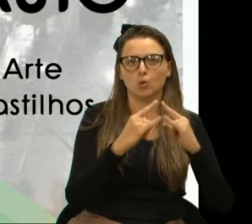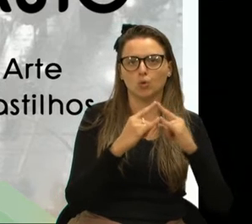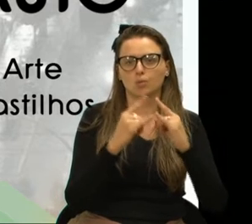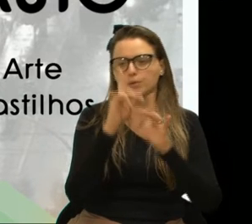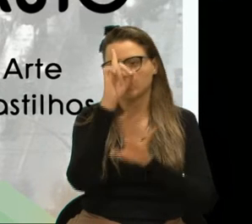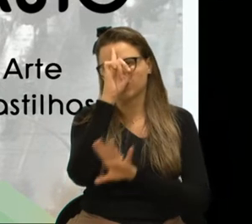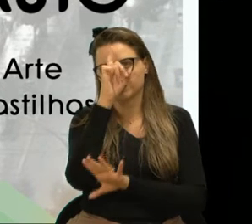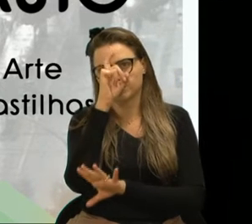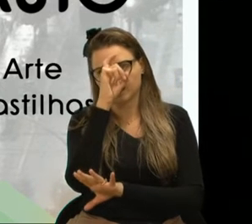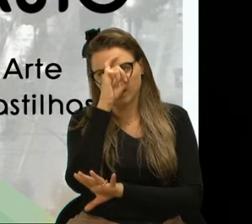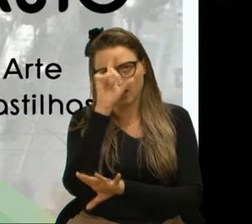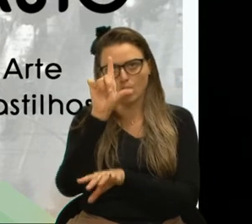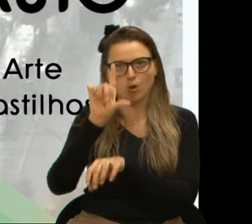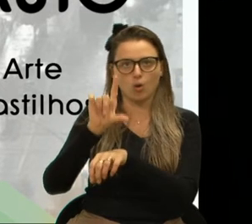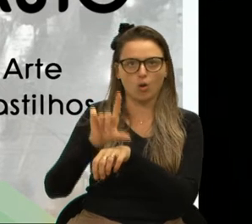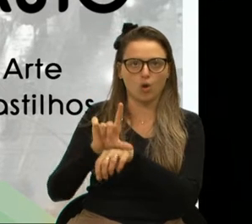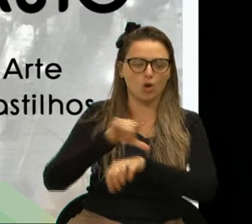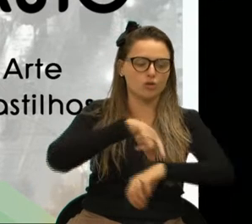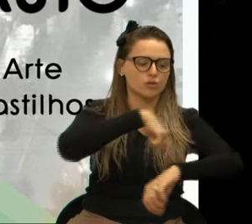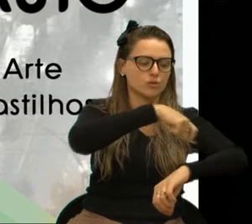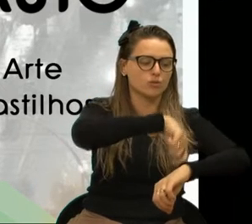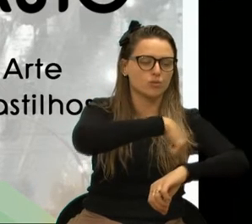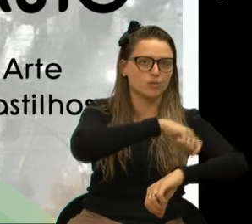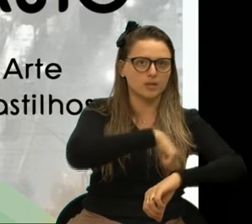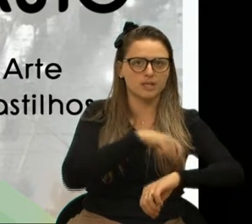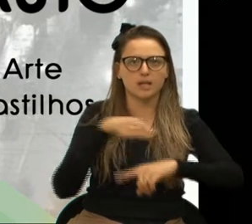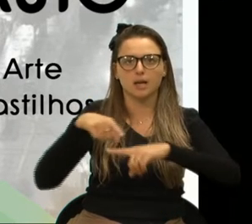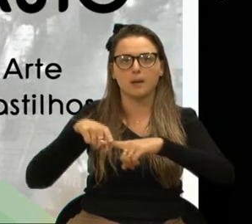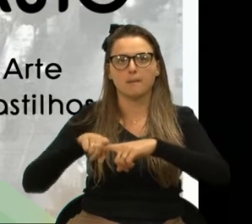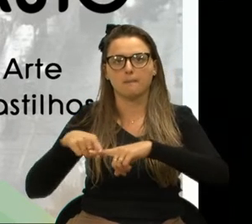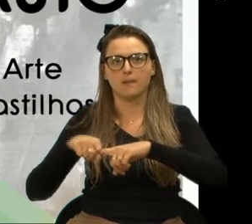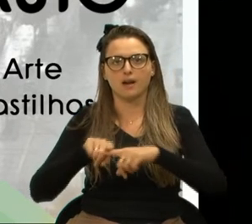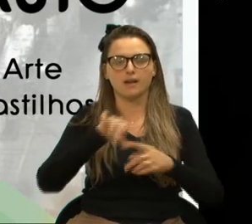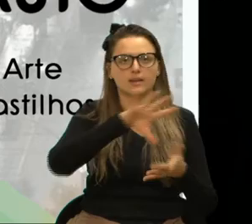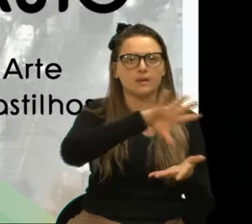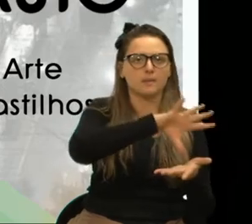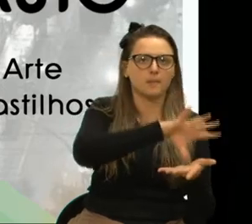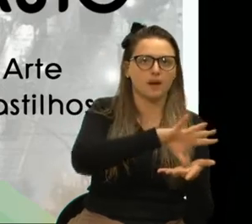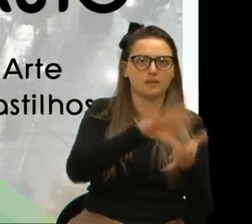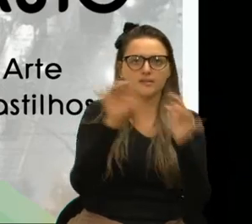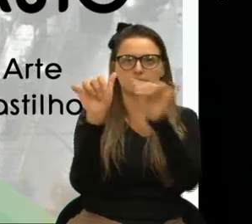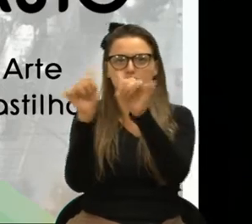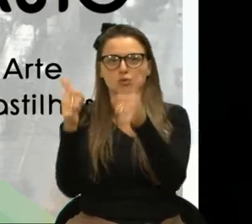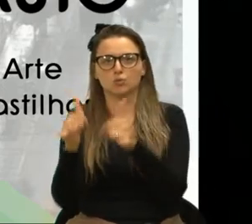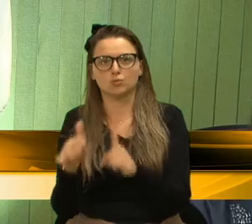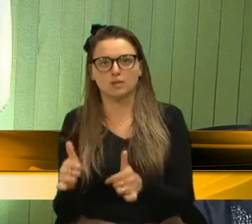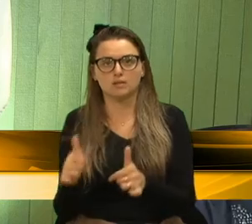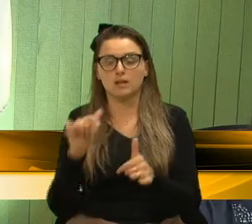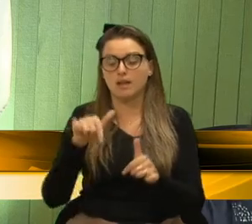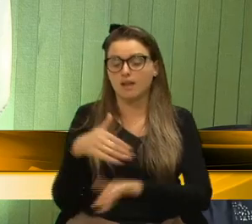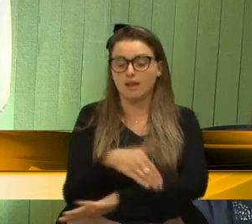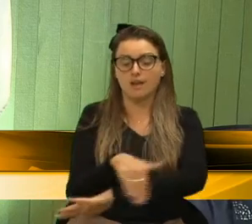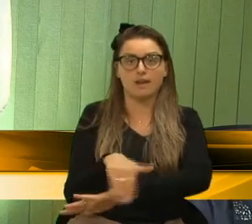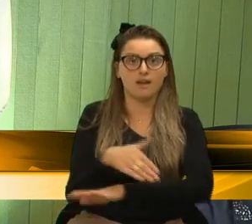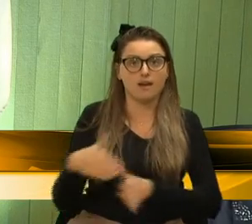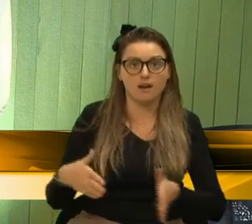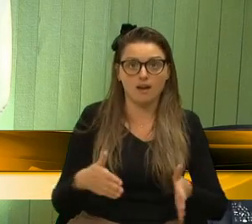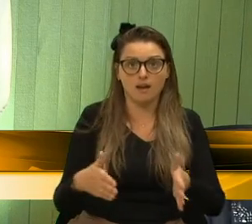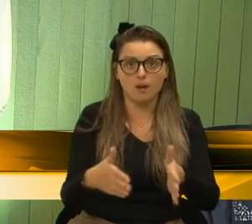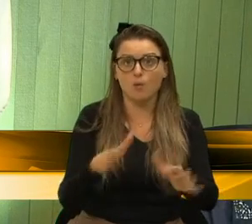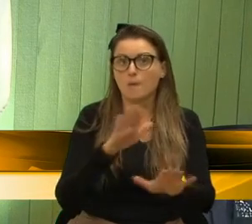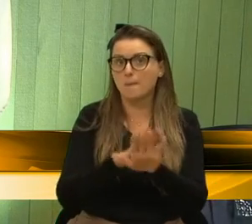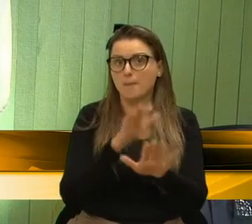comércio, gastronomia, parques, praças, monumentos, e é a avenida mais antiga do município, vereador